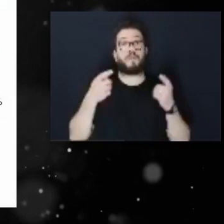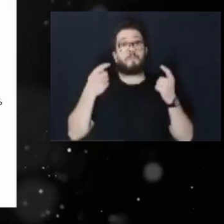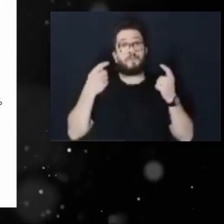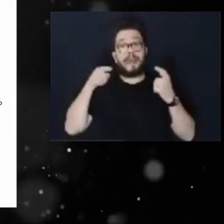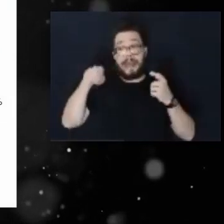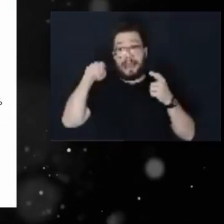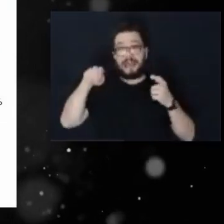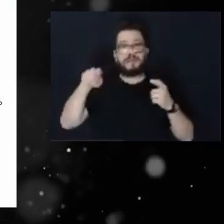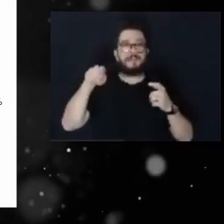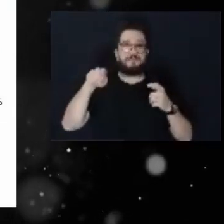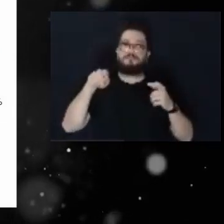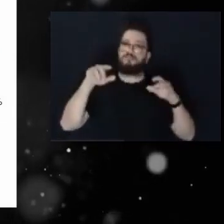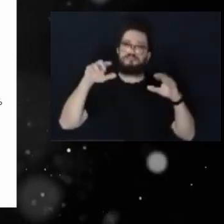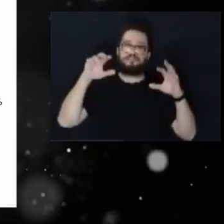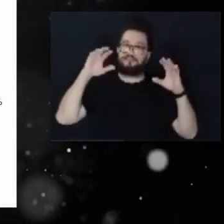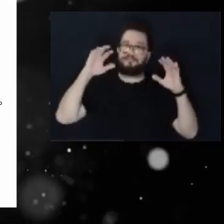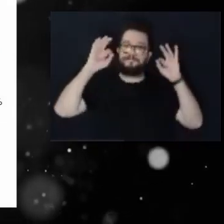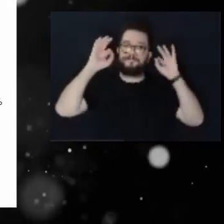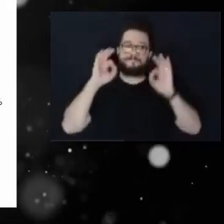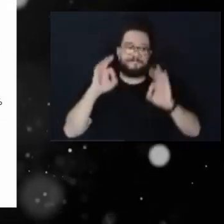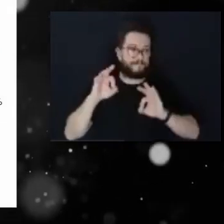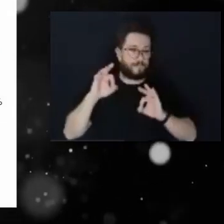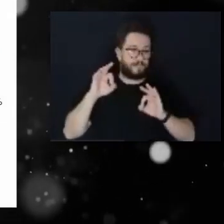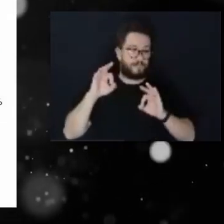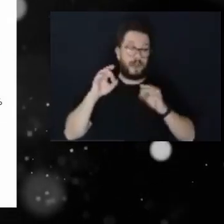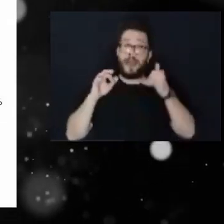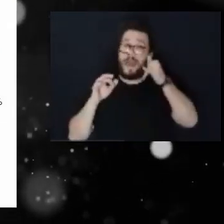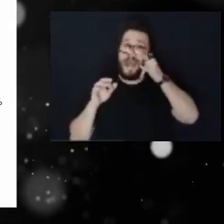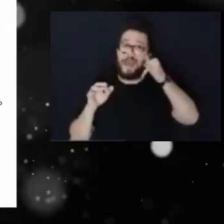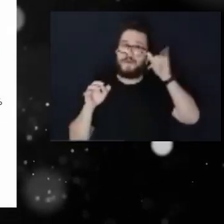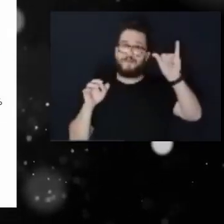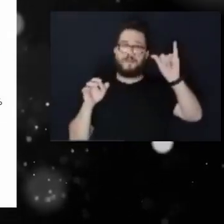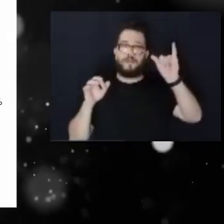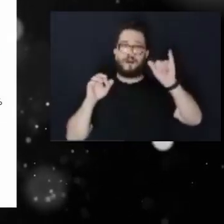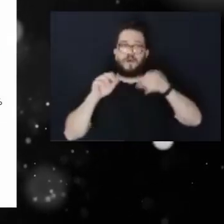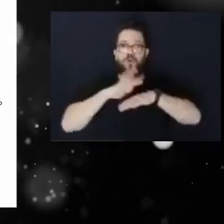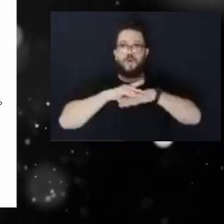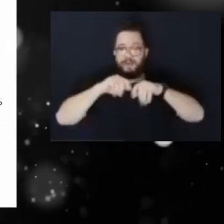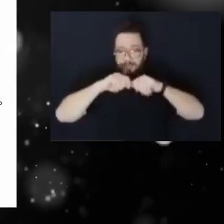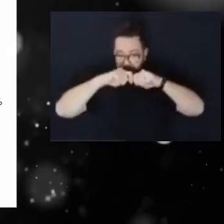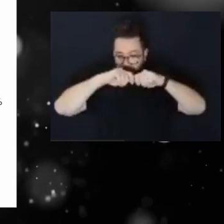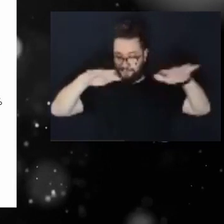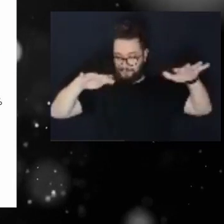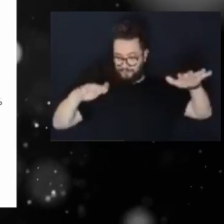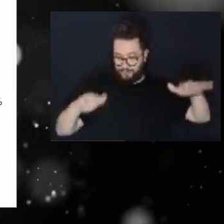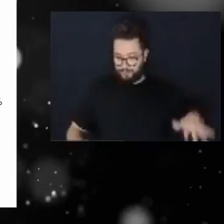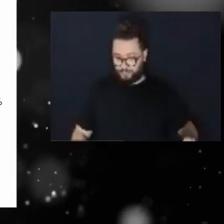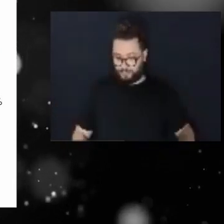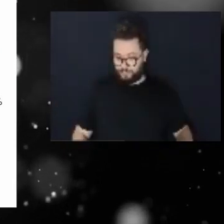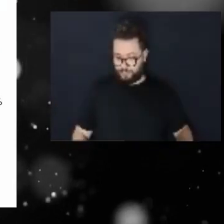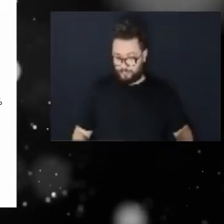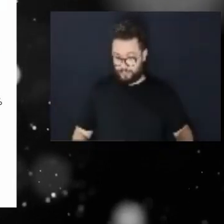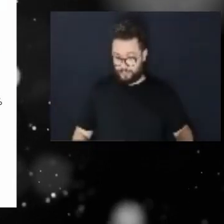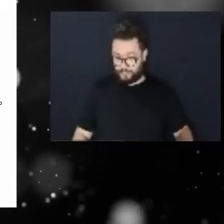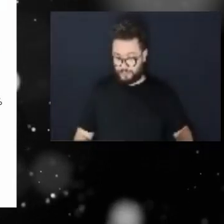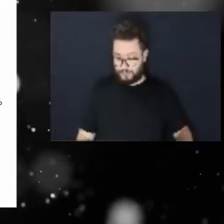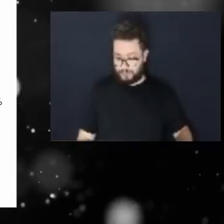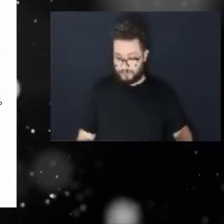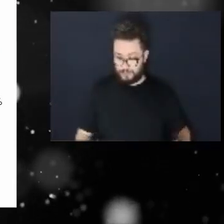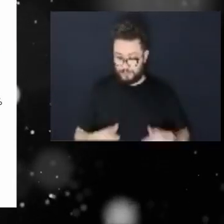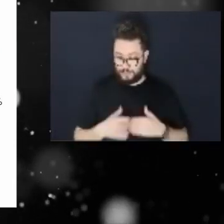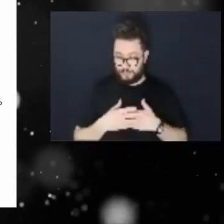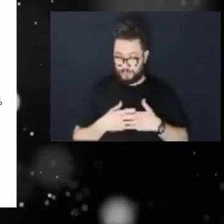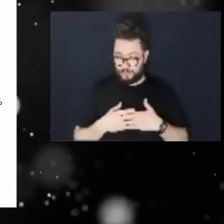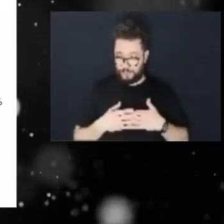da pandemia. Escolas e universidades são o maior meio de disseminação do SARS-CoV-2, provado com dados